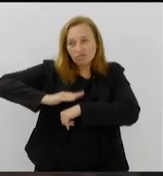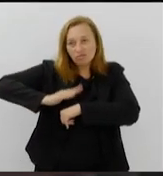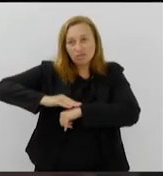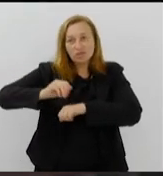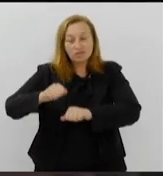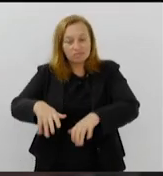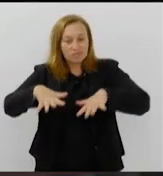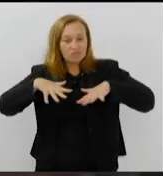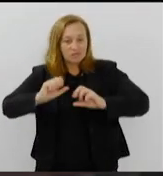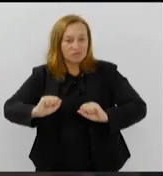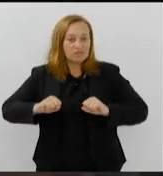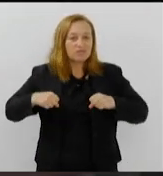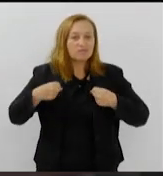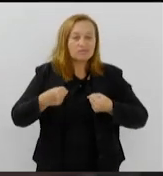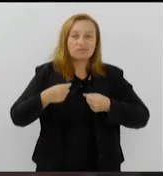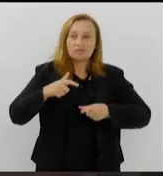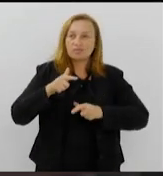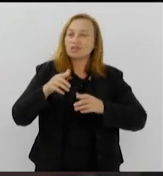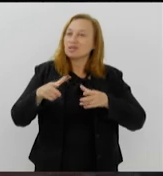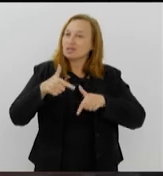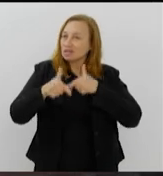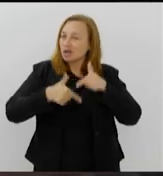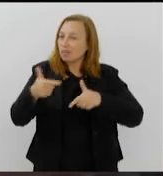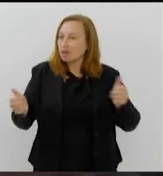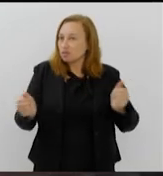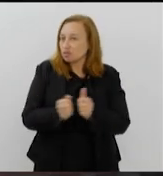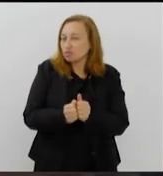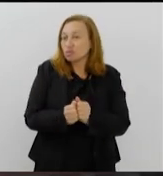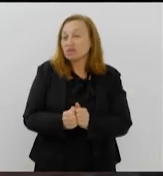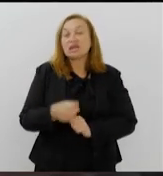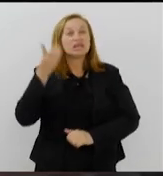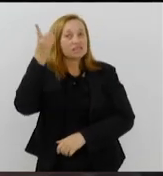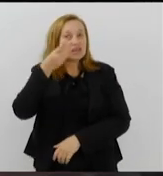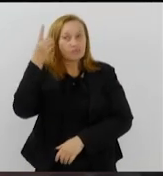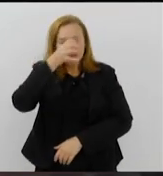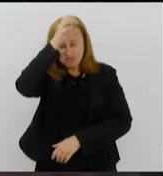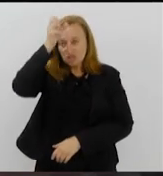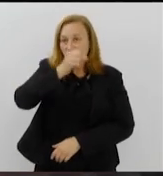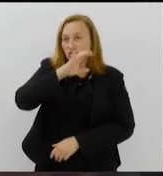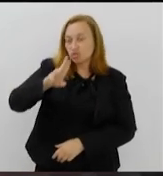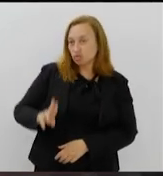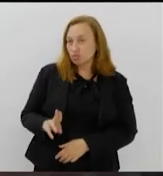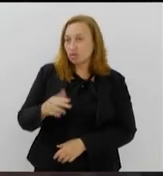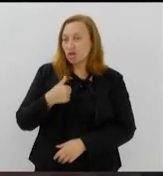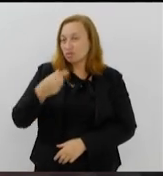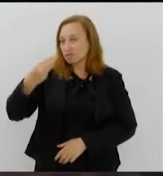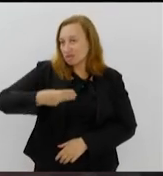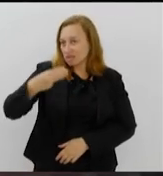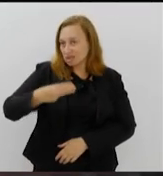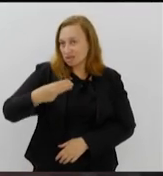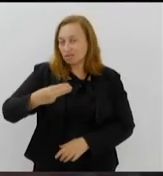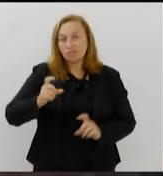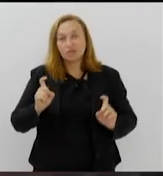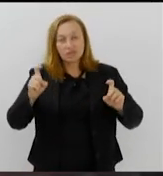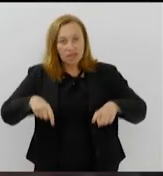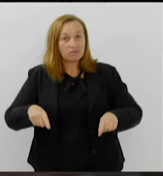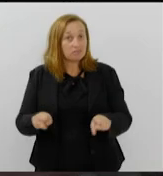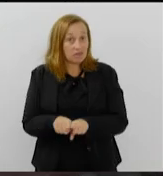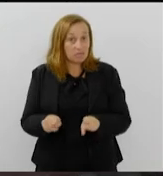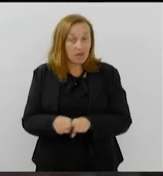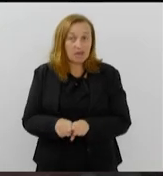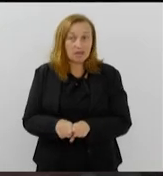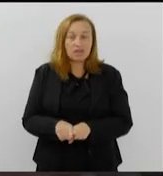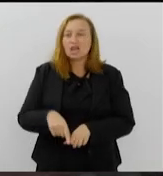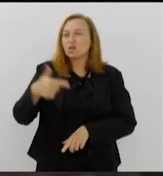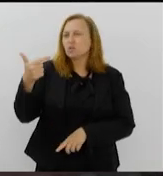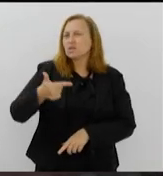muitas ações em conjunto. Deputada Tia Ju, eu, a exemplo de Vossa Excelência, estou no meu terceiro mandato. E no